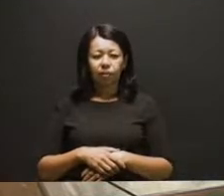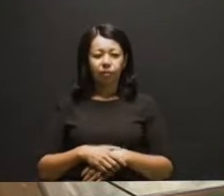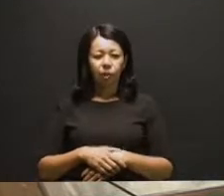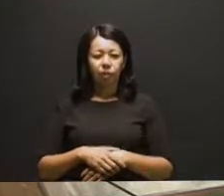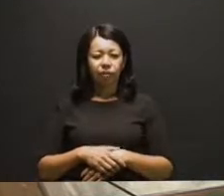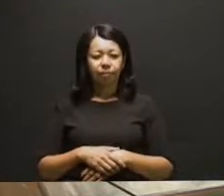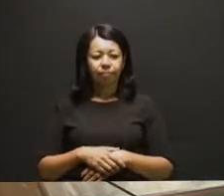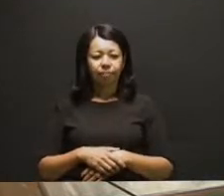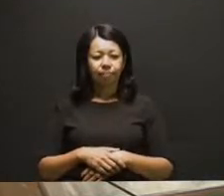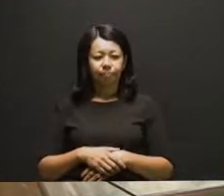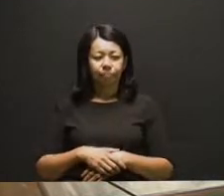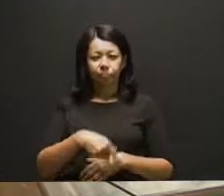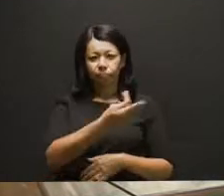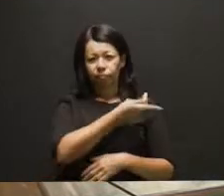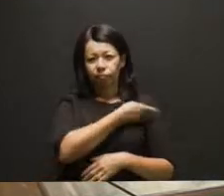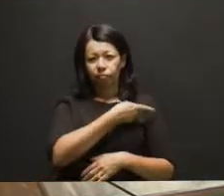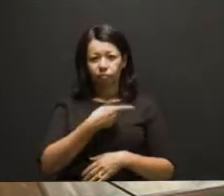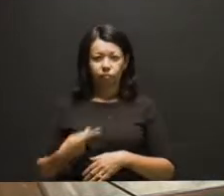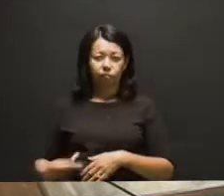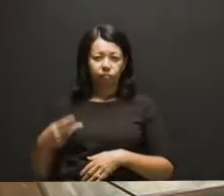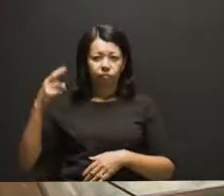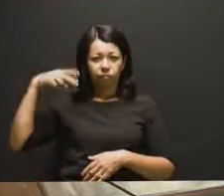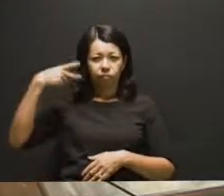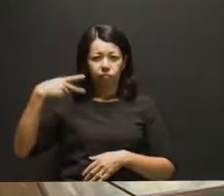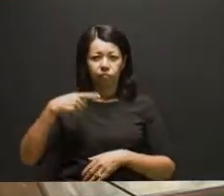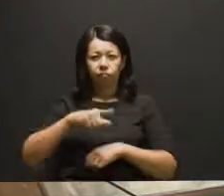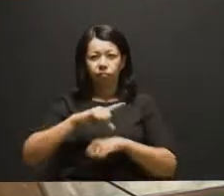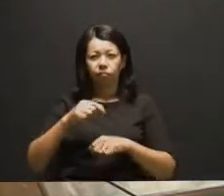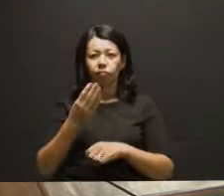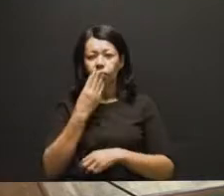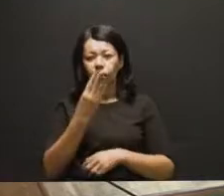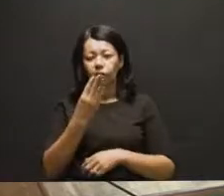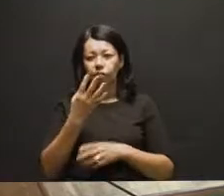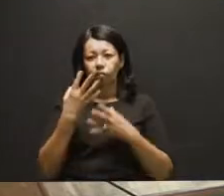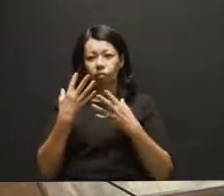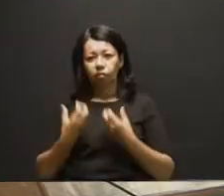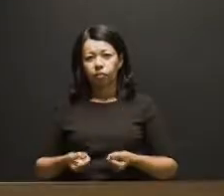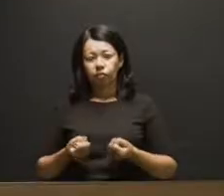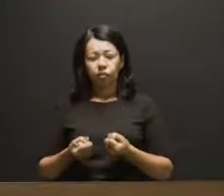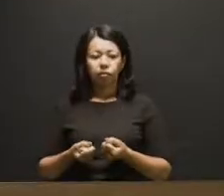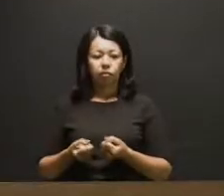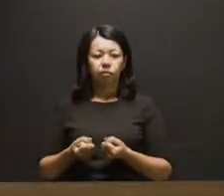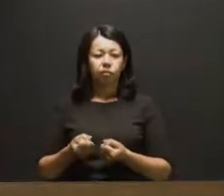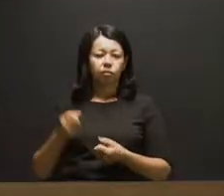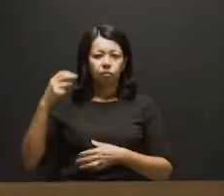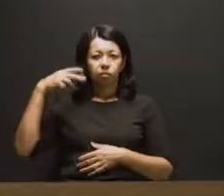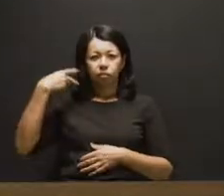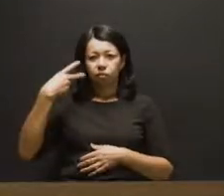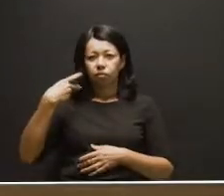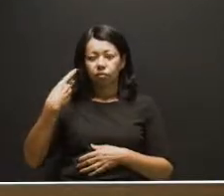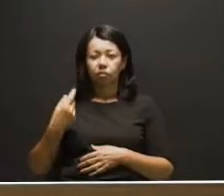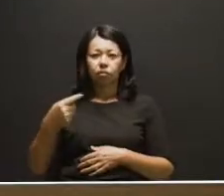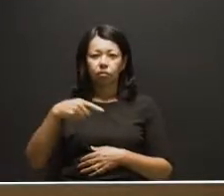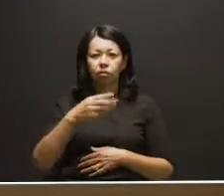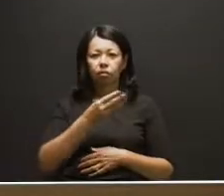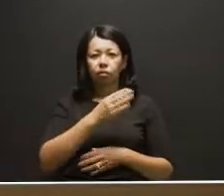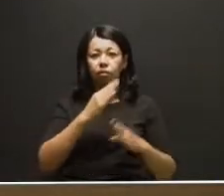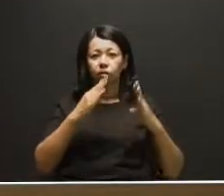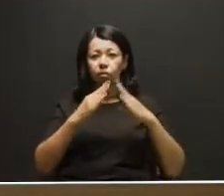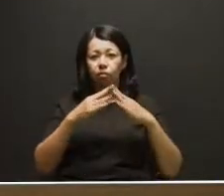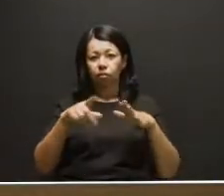o presidente nova história vou antecipar já o pedido de aprovação os nobres colegas desta casa de leis